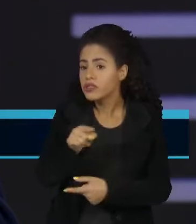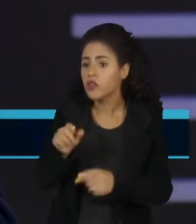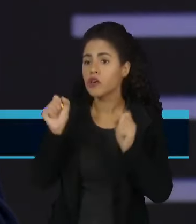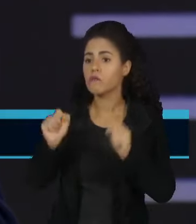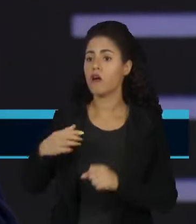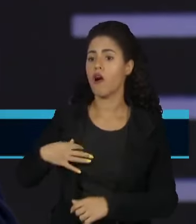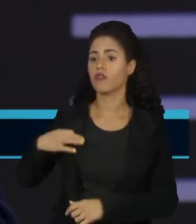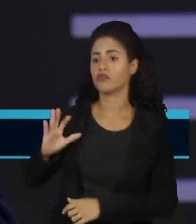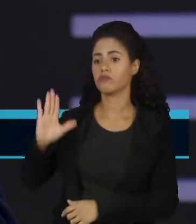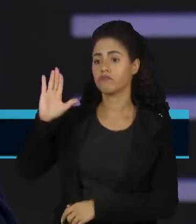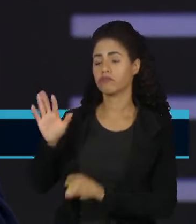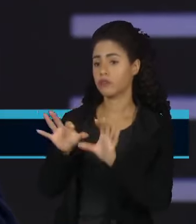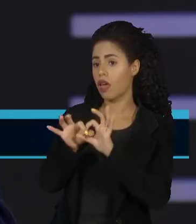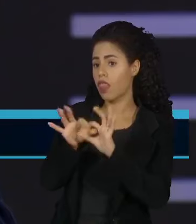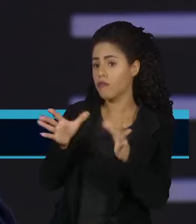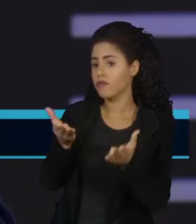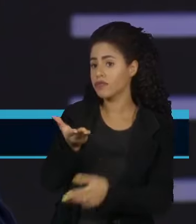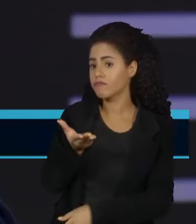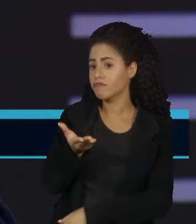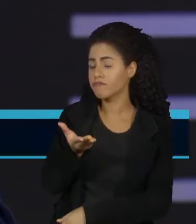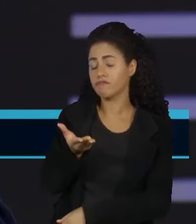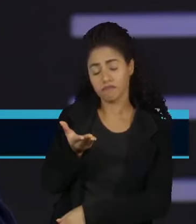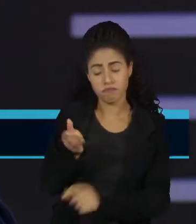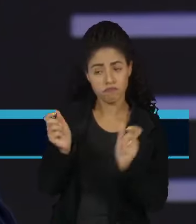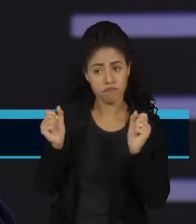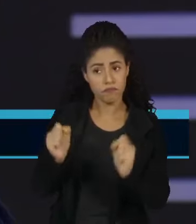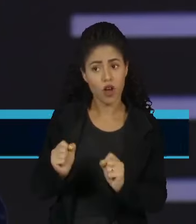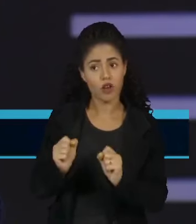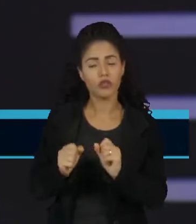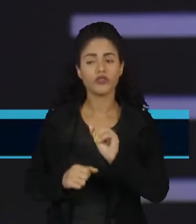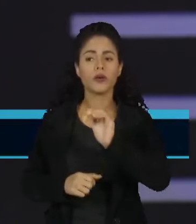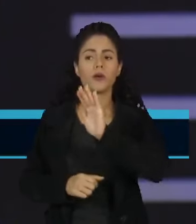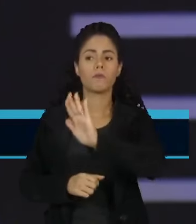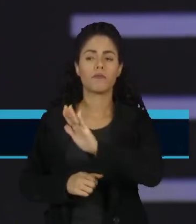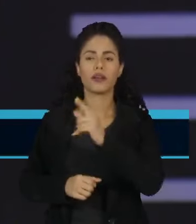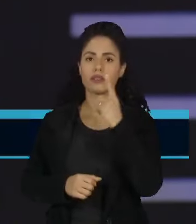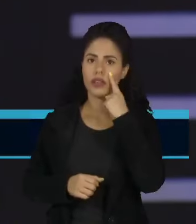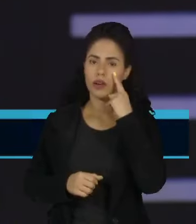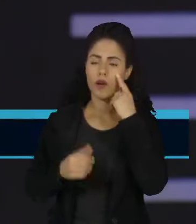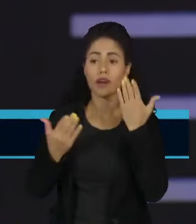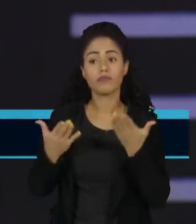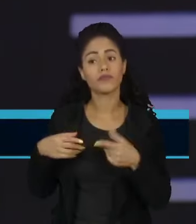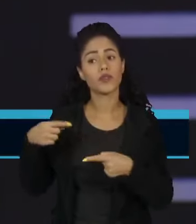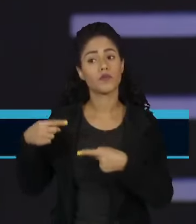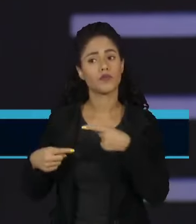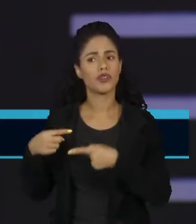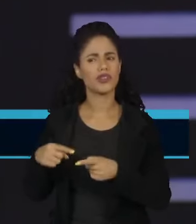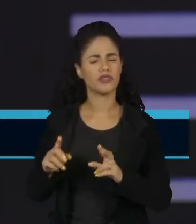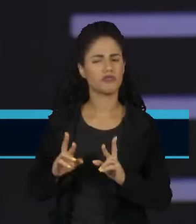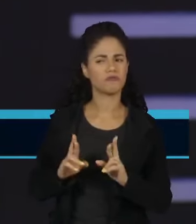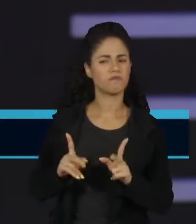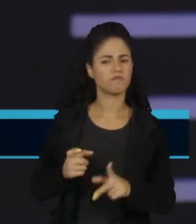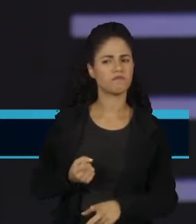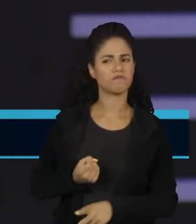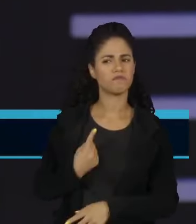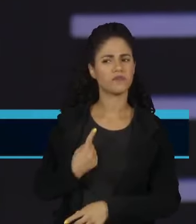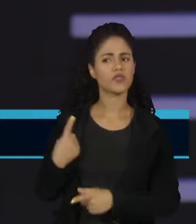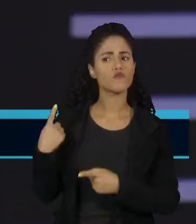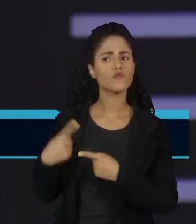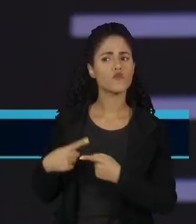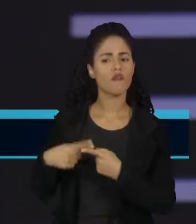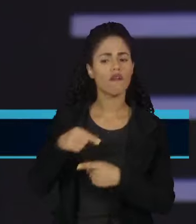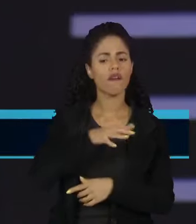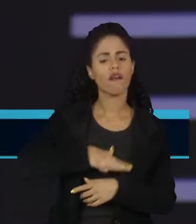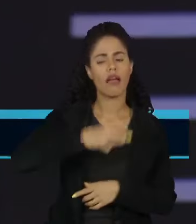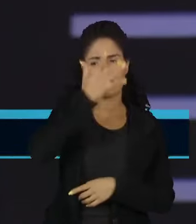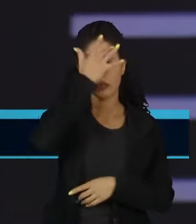ser candidato, né? Ou candidata. Agora, é um paradoxo político estranho, né? Porque são aquelas pessoas